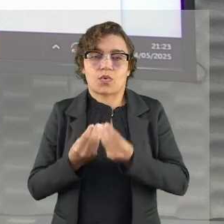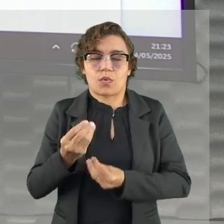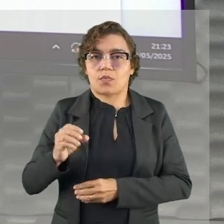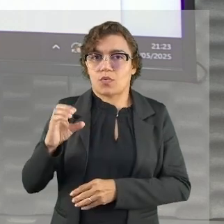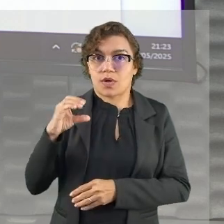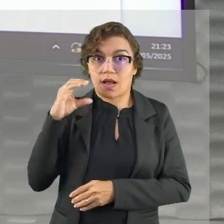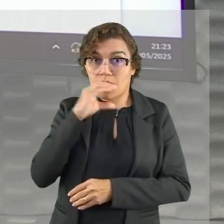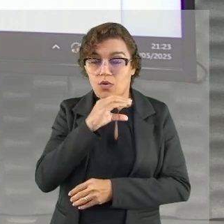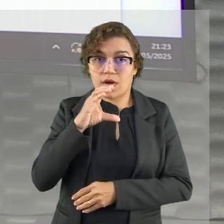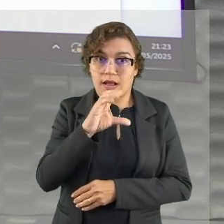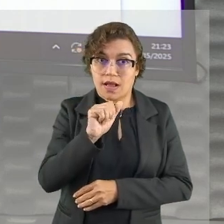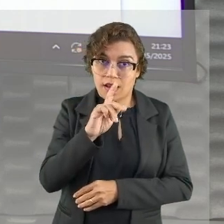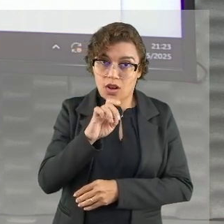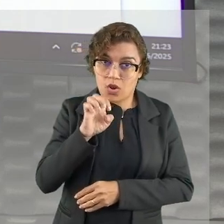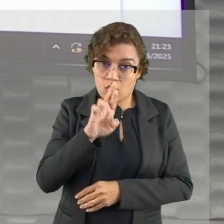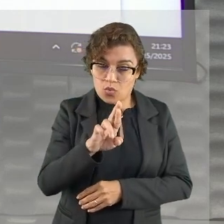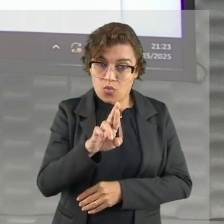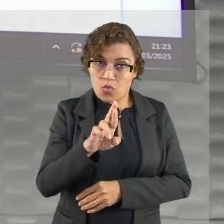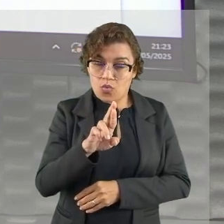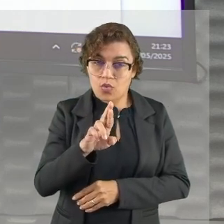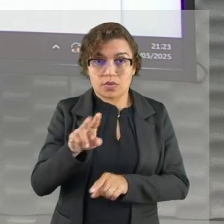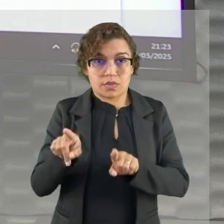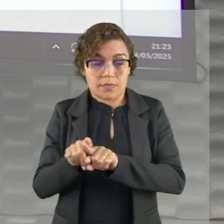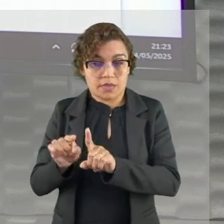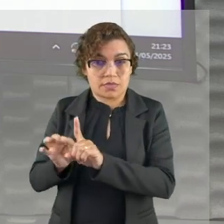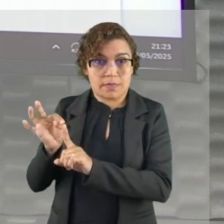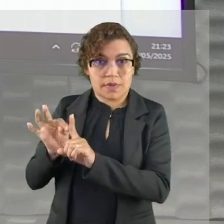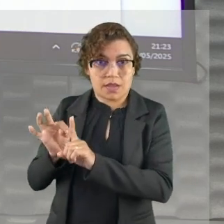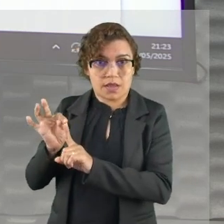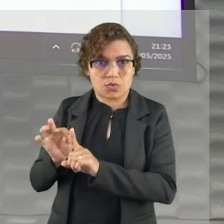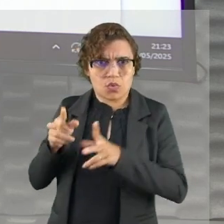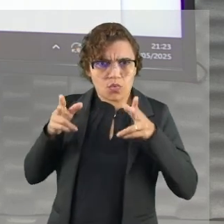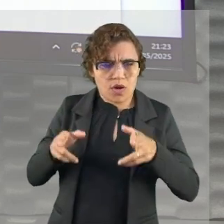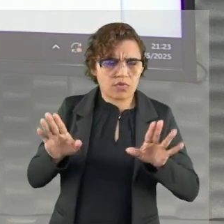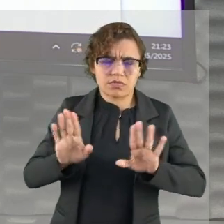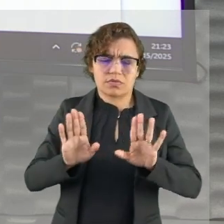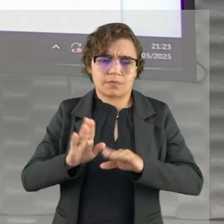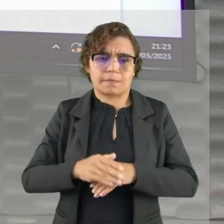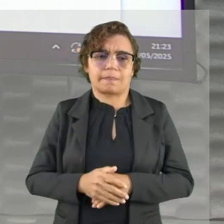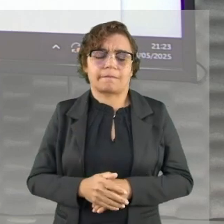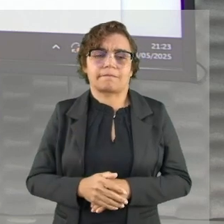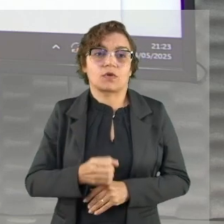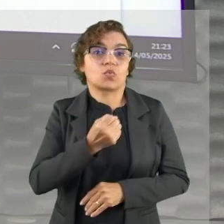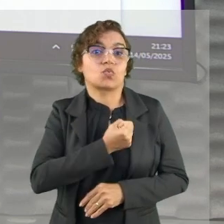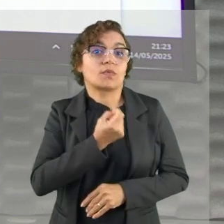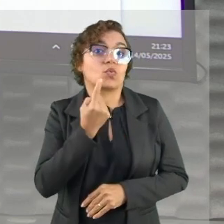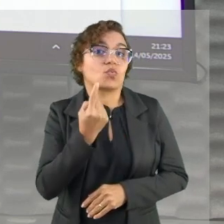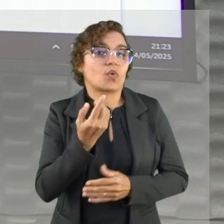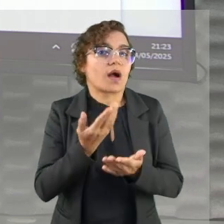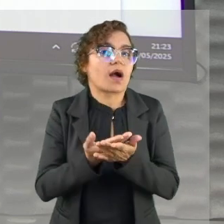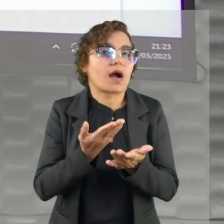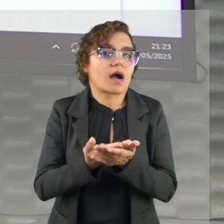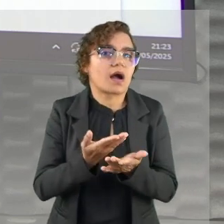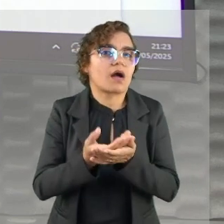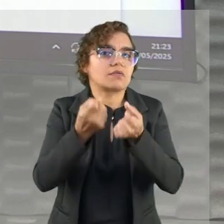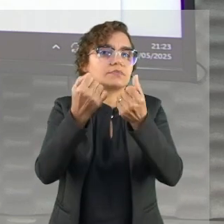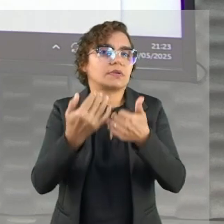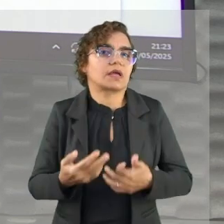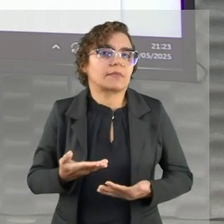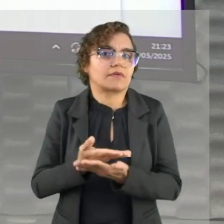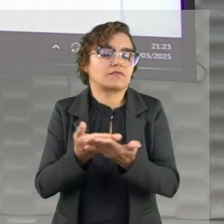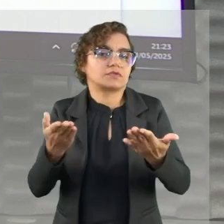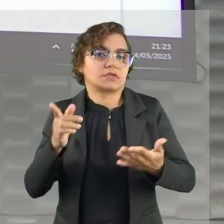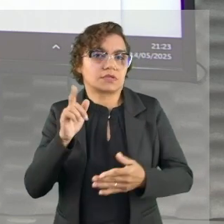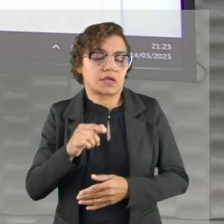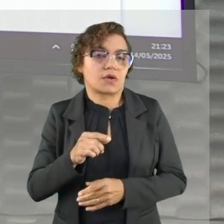tem diferença entre esses conceitos, eles não são sinônimos. Aula de número 1, eu esclareci isso para vocês. O calor é